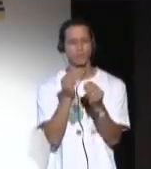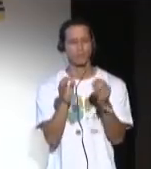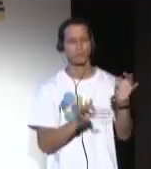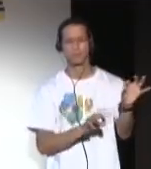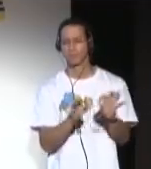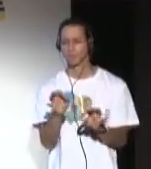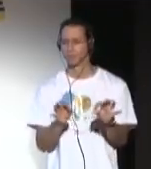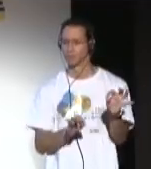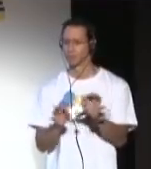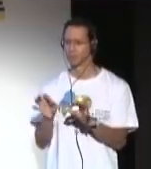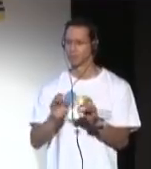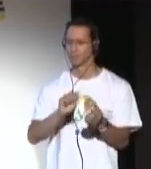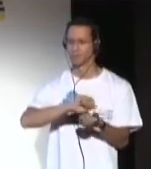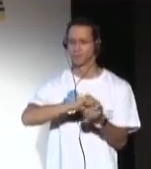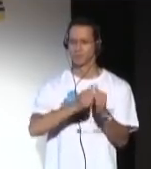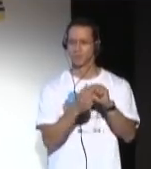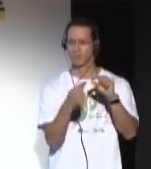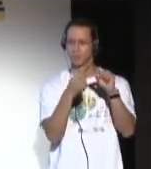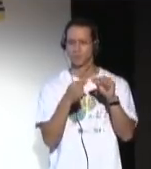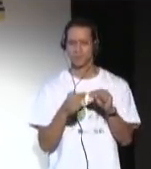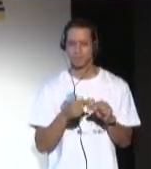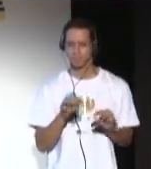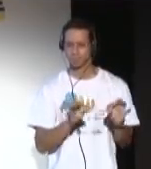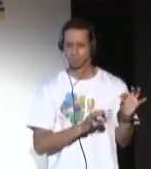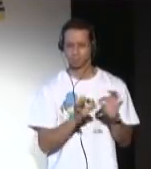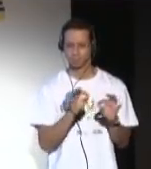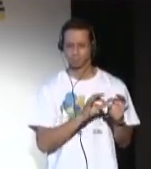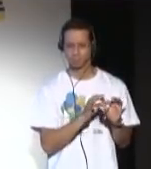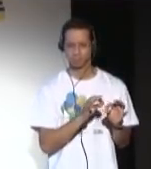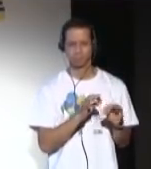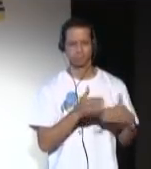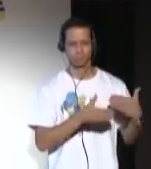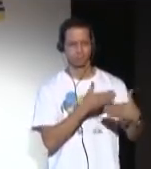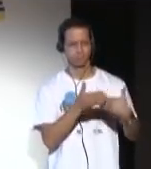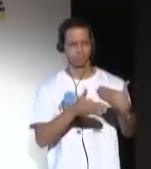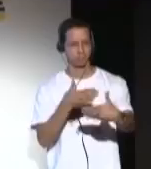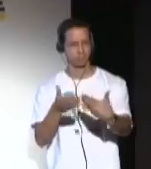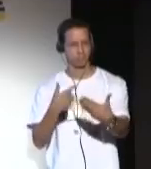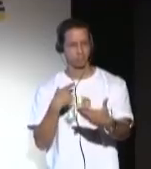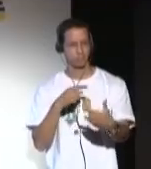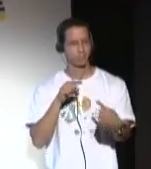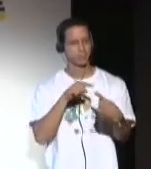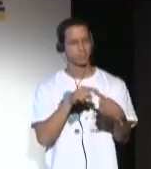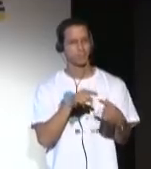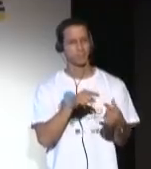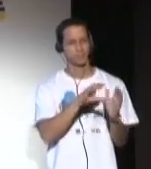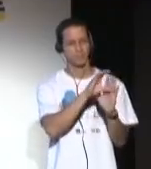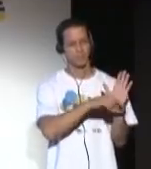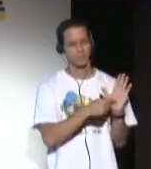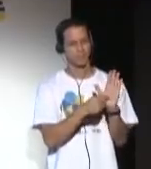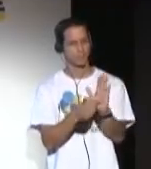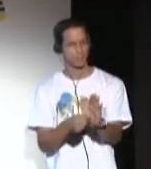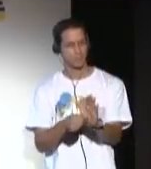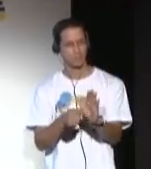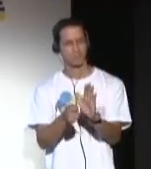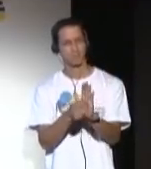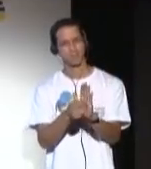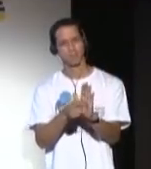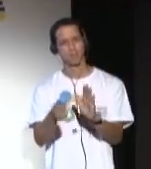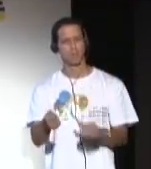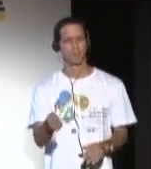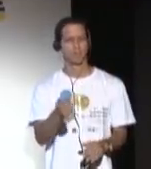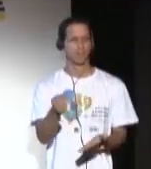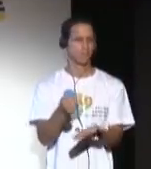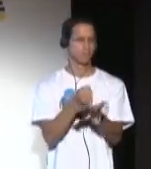planejar e ajustar o processo para poder trazer o aluno para o currículo e levar o currículo para o aluno. E é claro que tem o